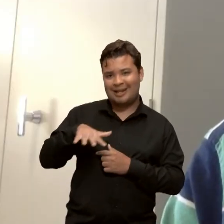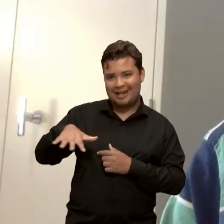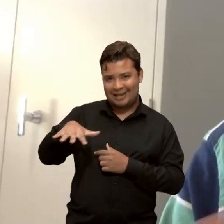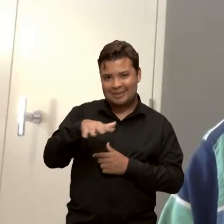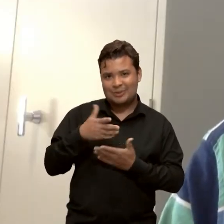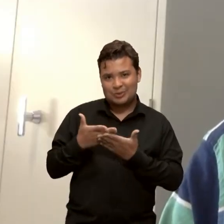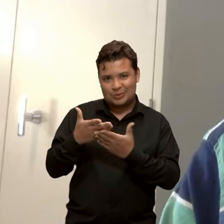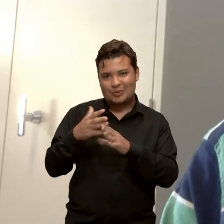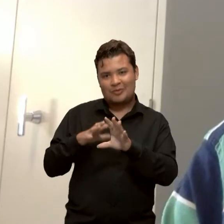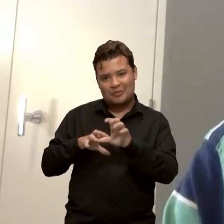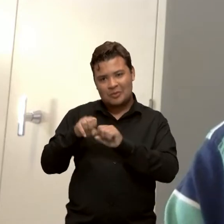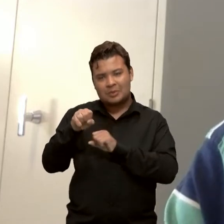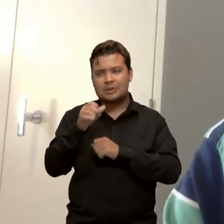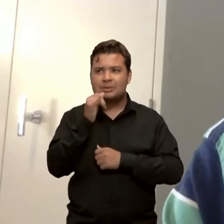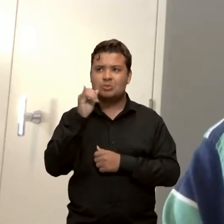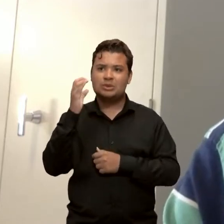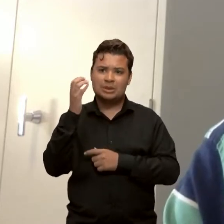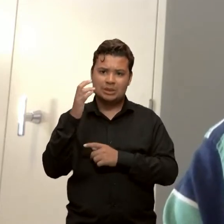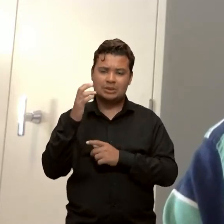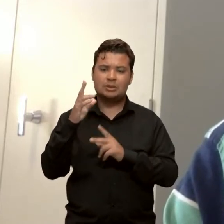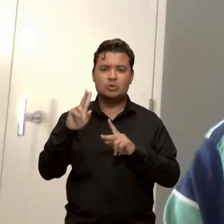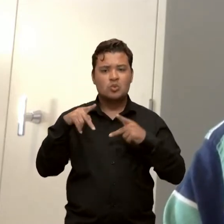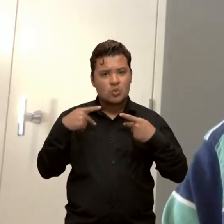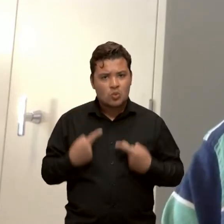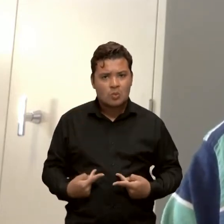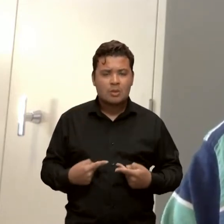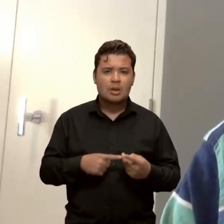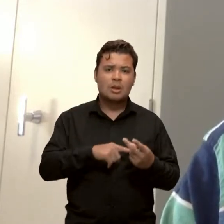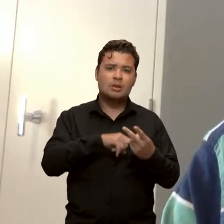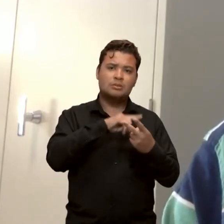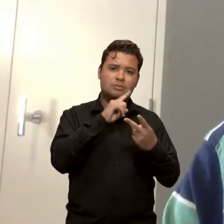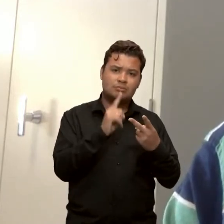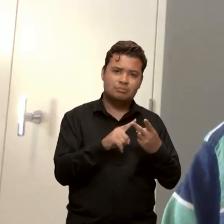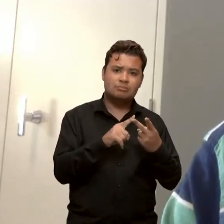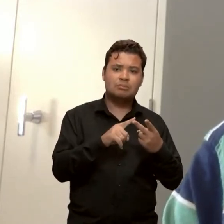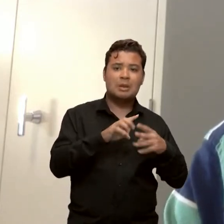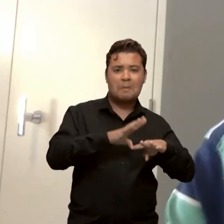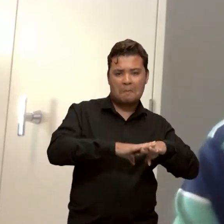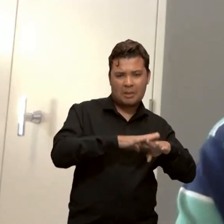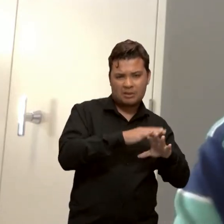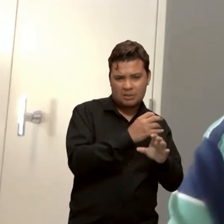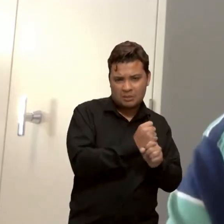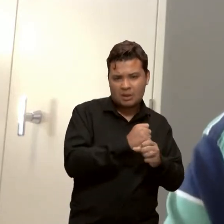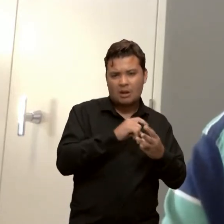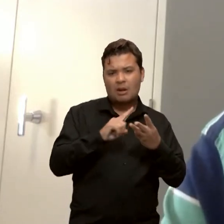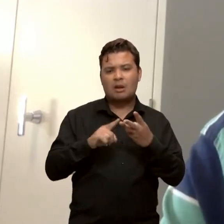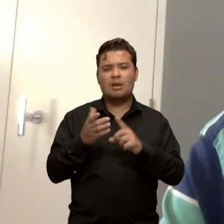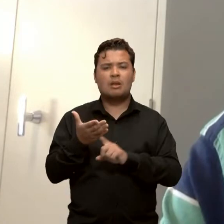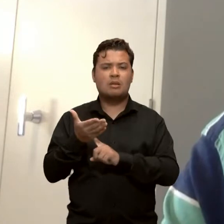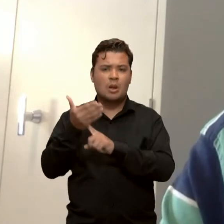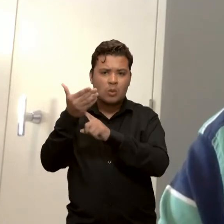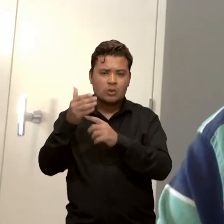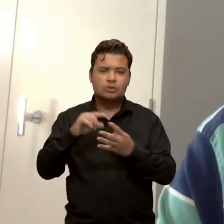seja na área de ciências humanas, na área de exatas, tecnológicas, agrárias,